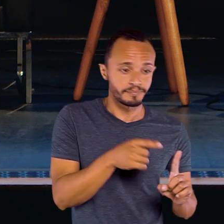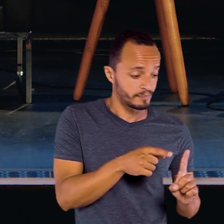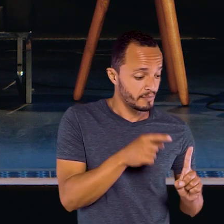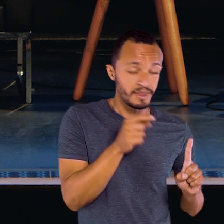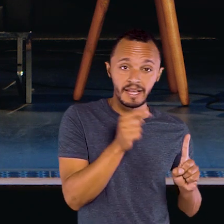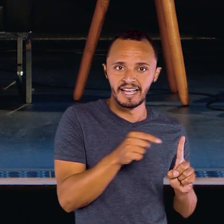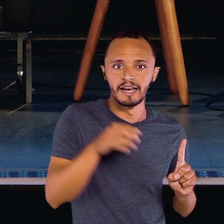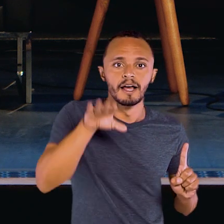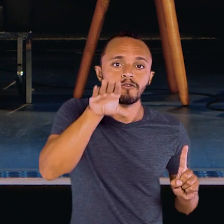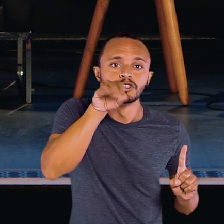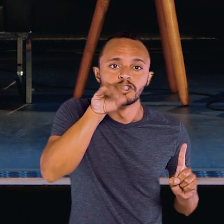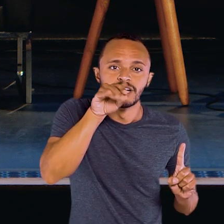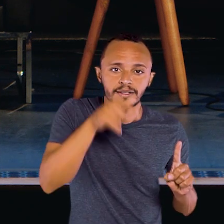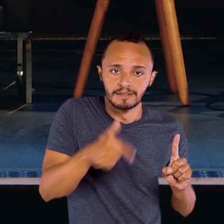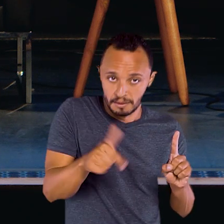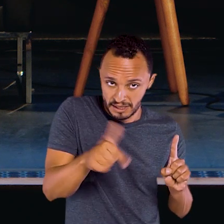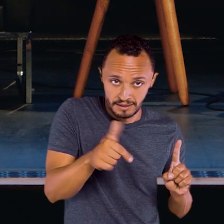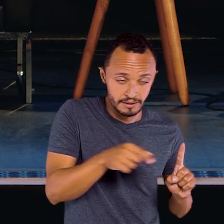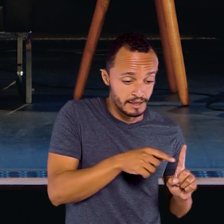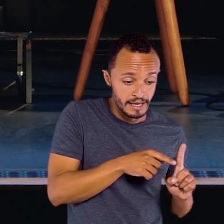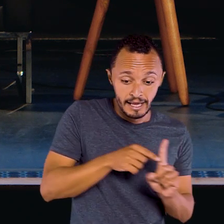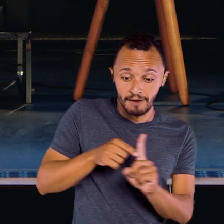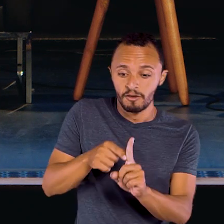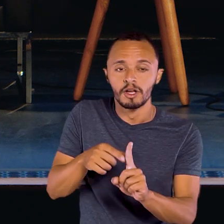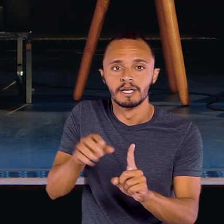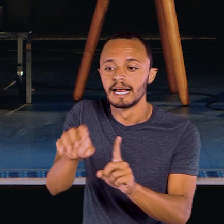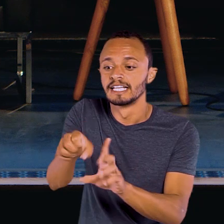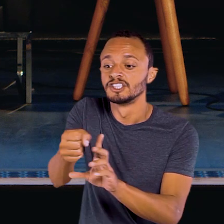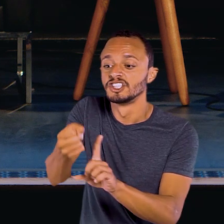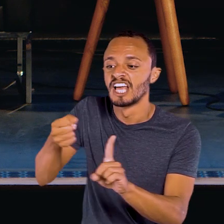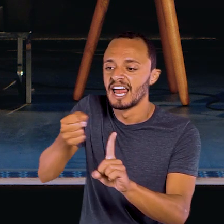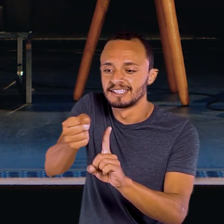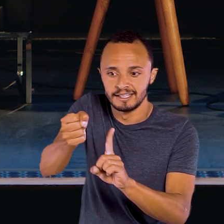calor do Rio de Janeiro incandescente, né?